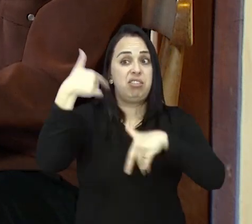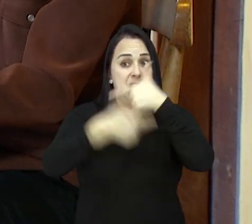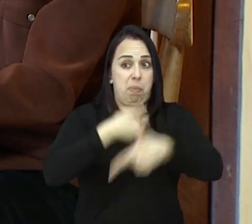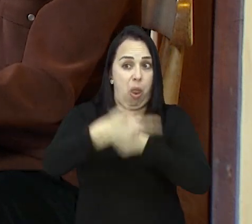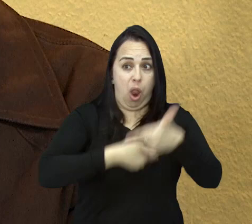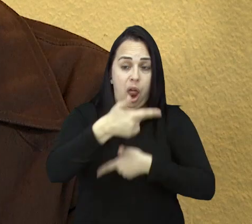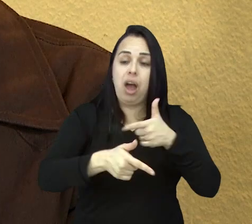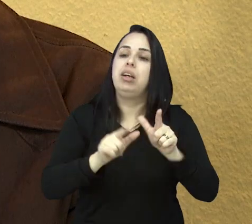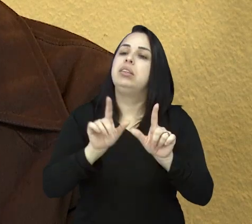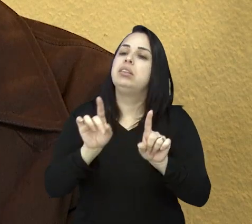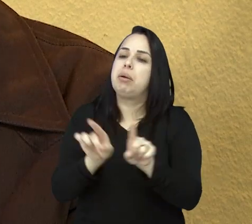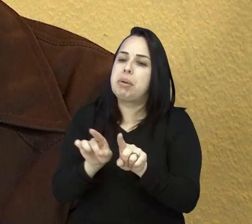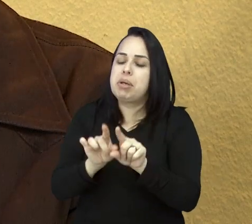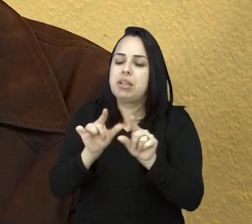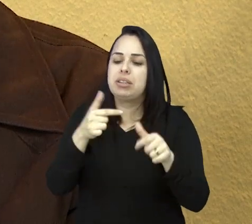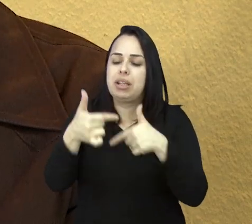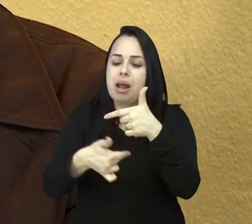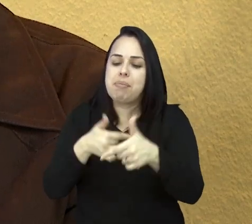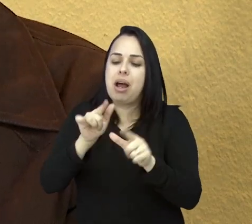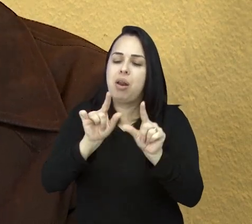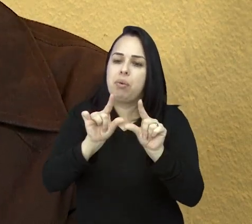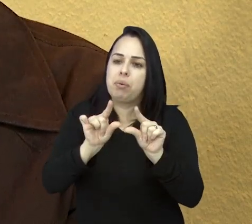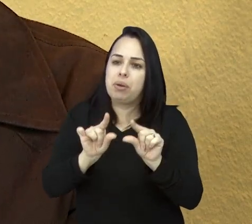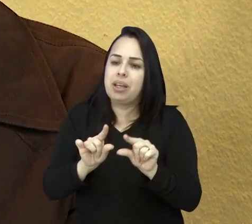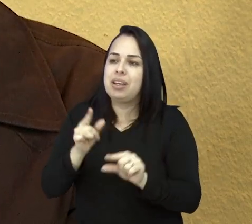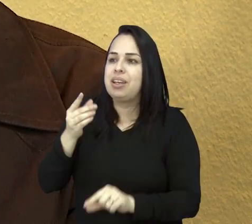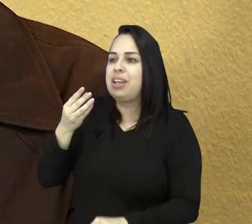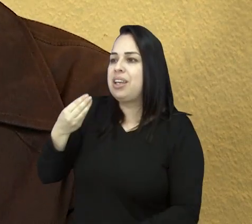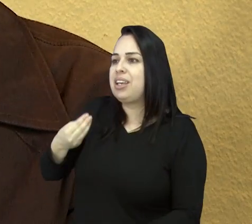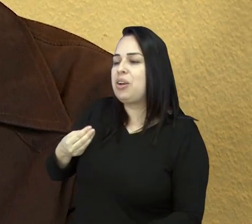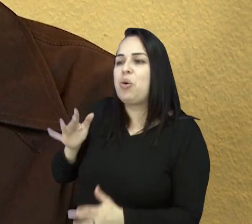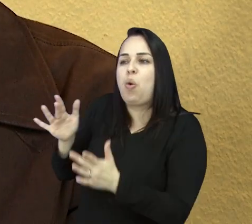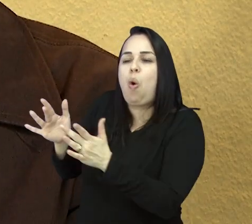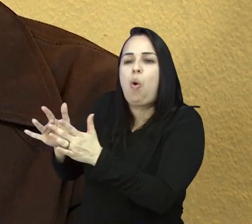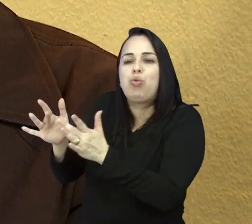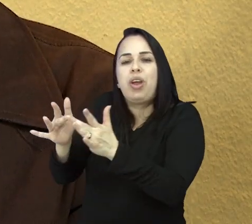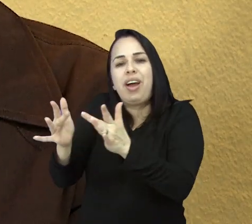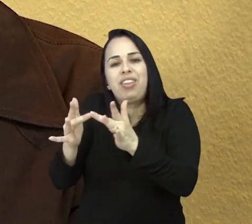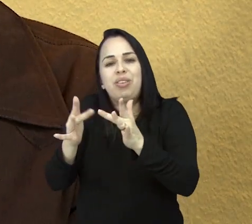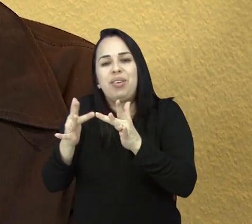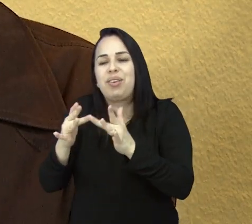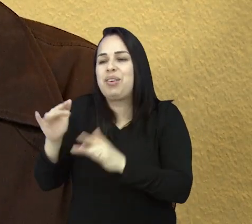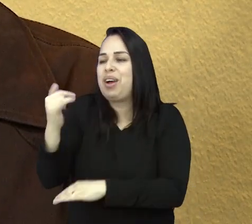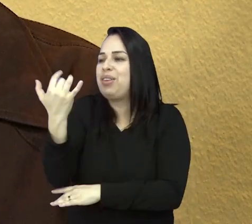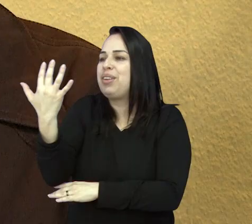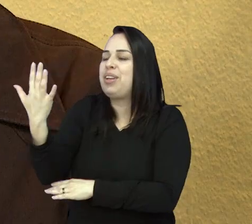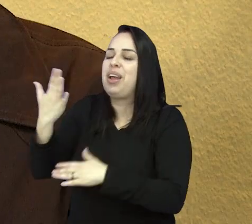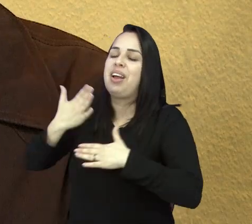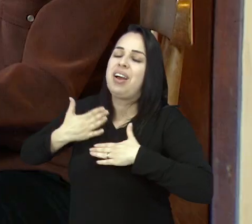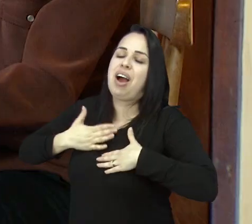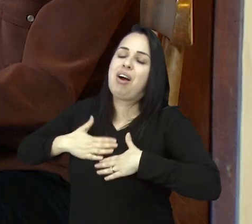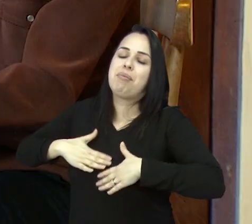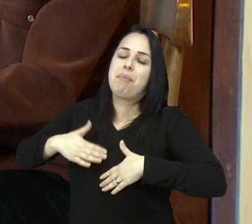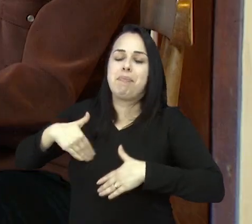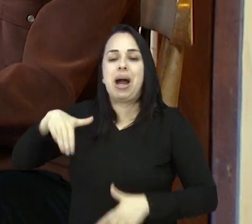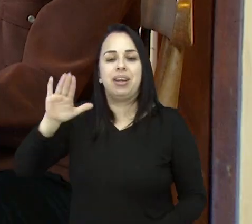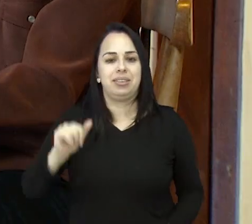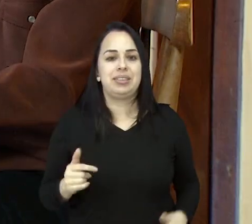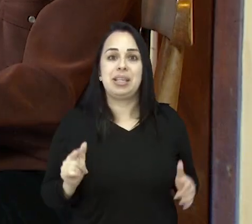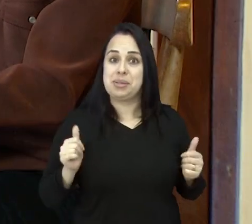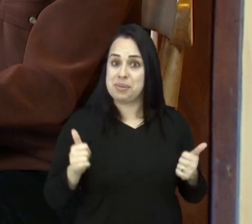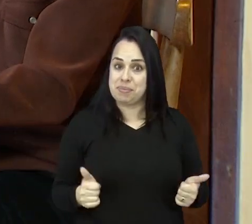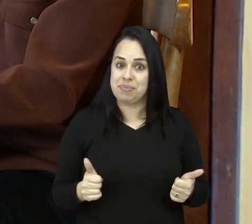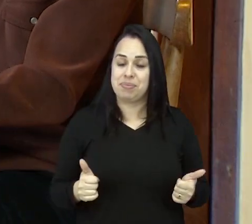e menos e viver a natureza um pouquinho mais calmamente. Tá